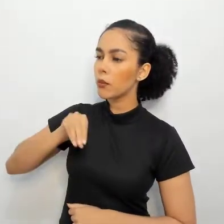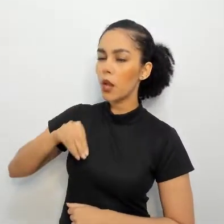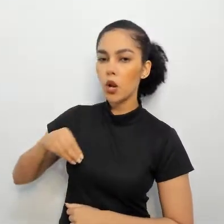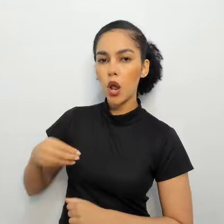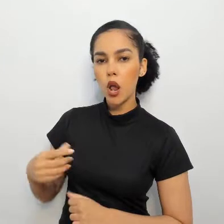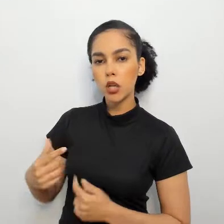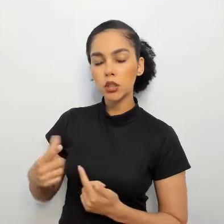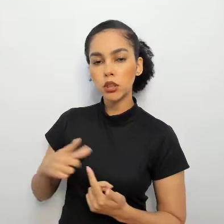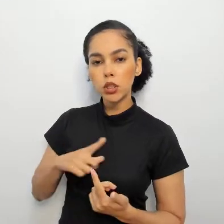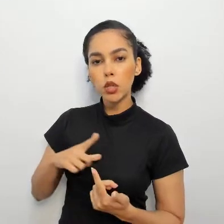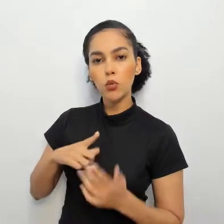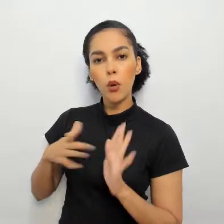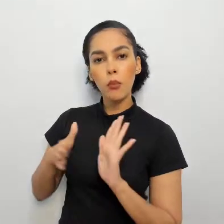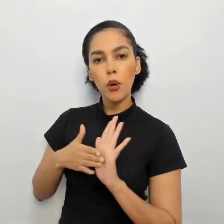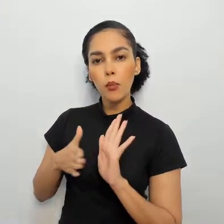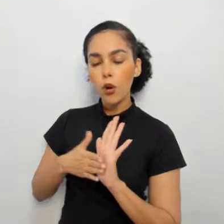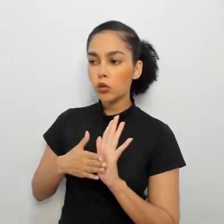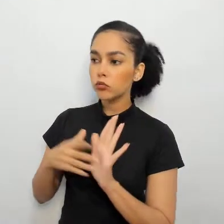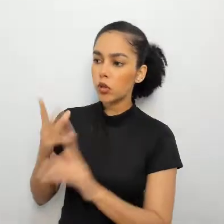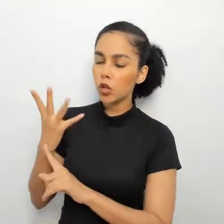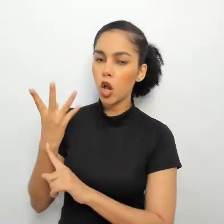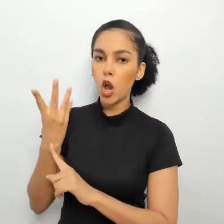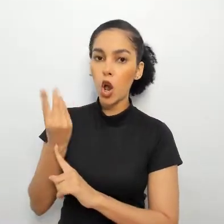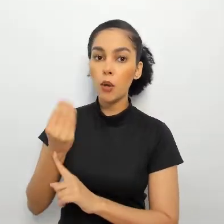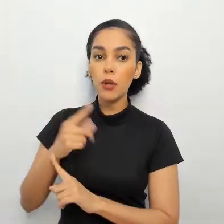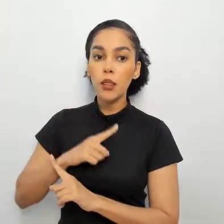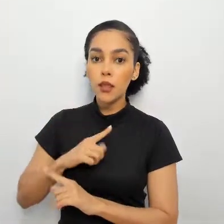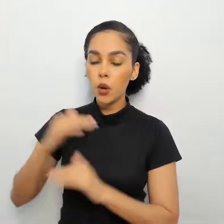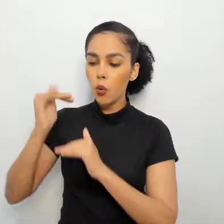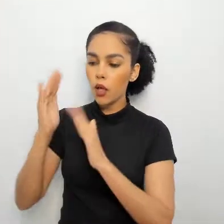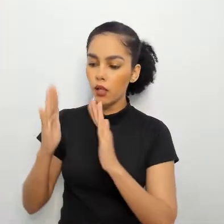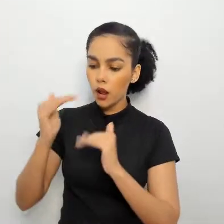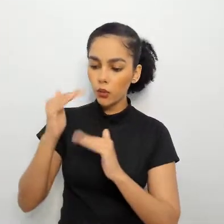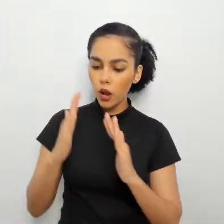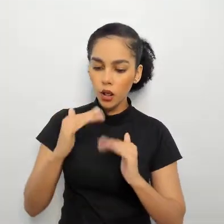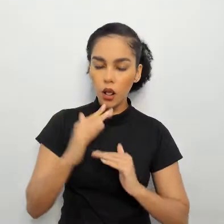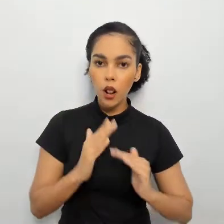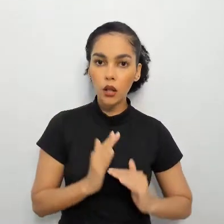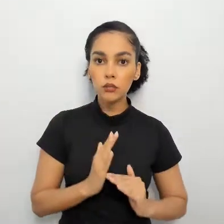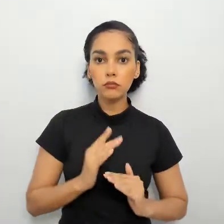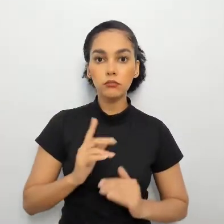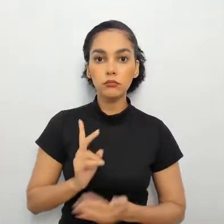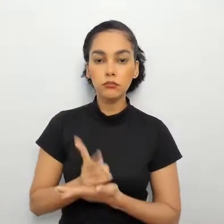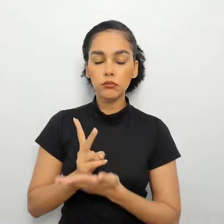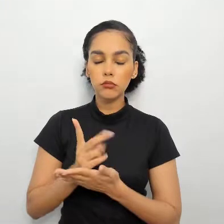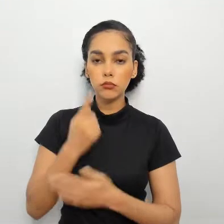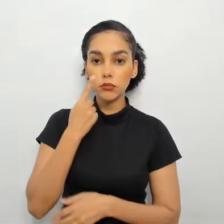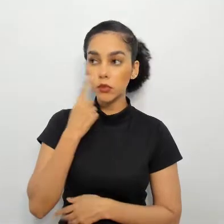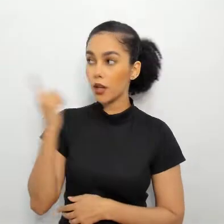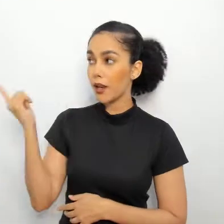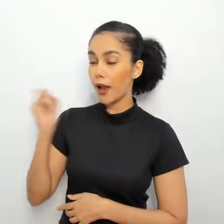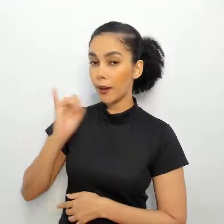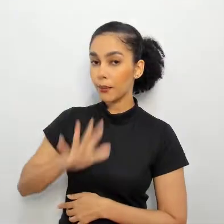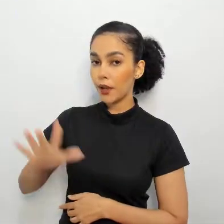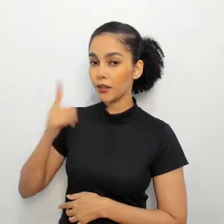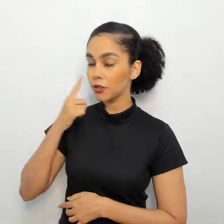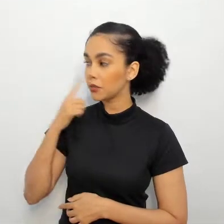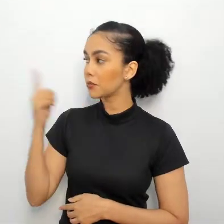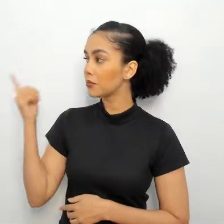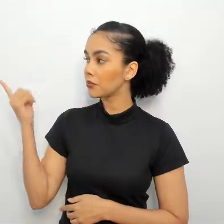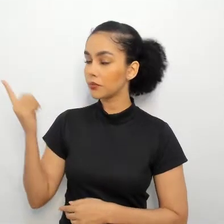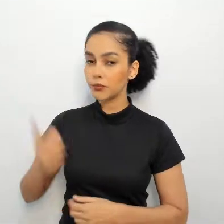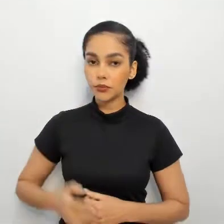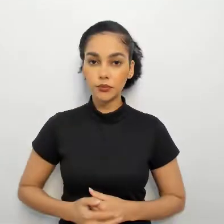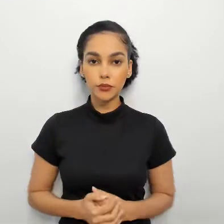de construção de uma sequência de infinitos quadrados, cada vez menores, uns sobre os outros,